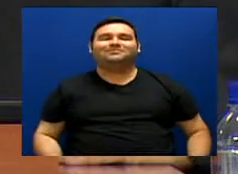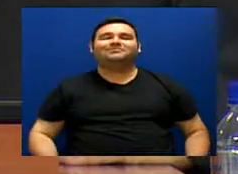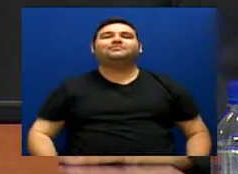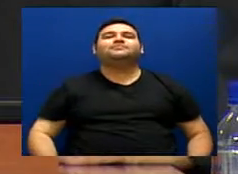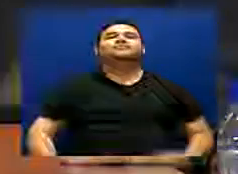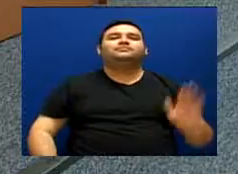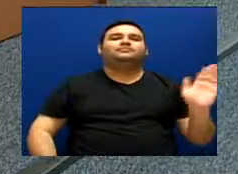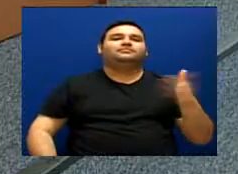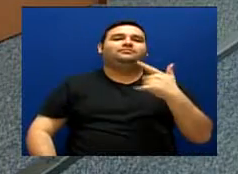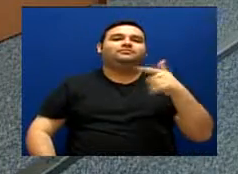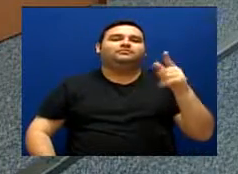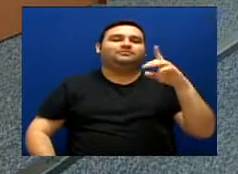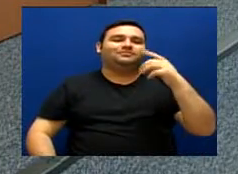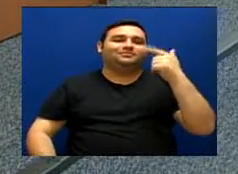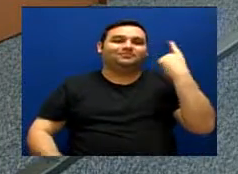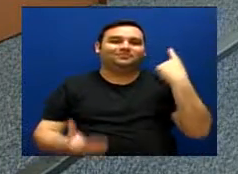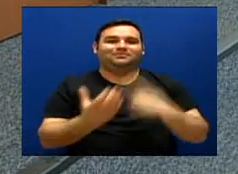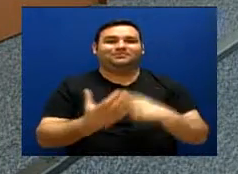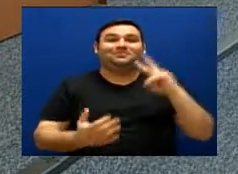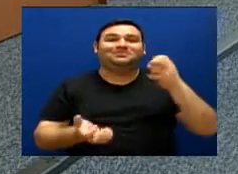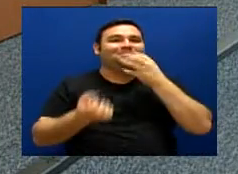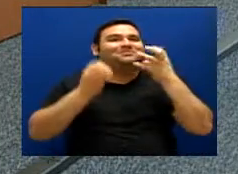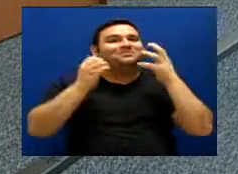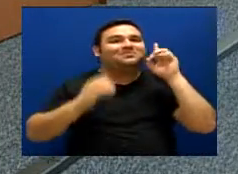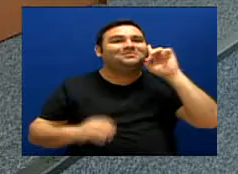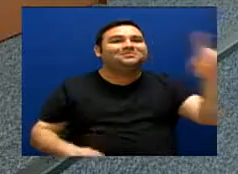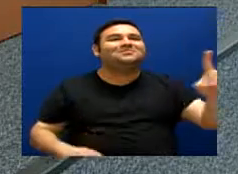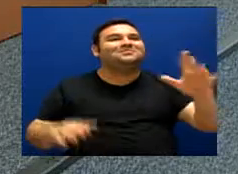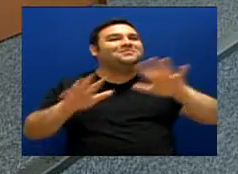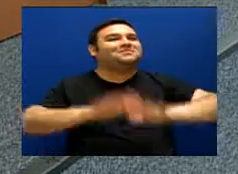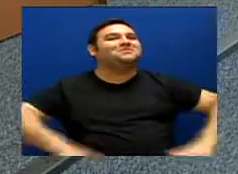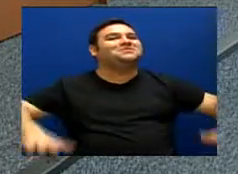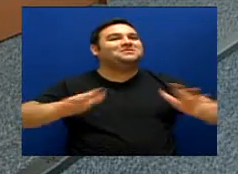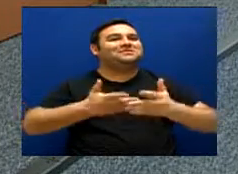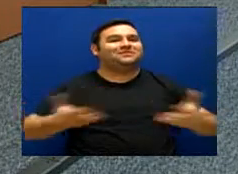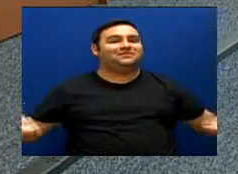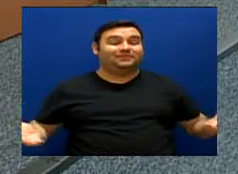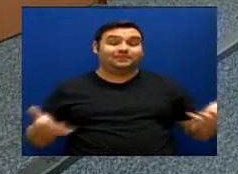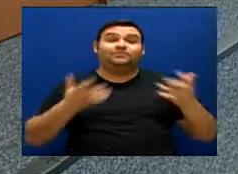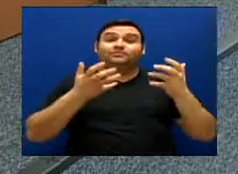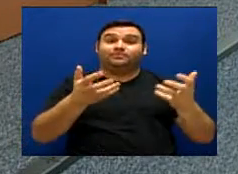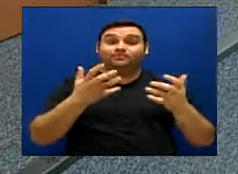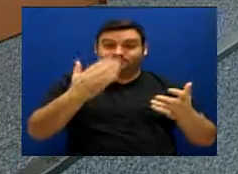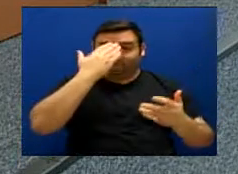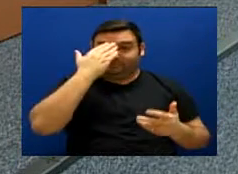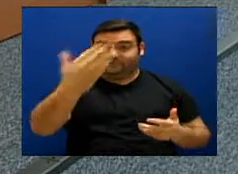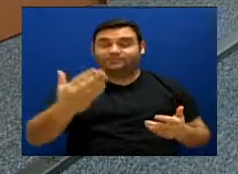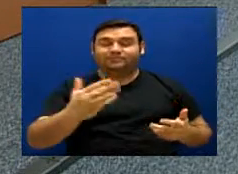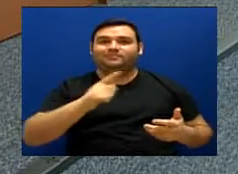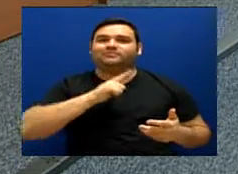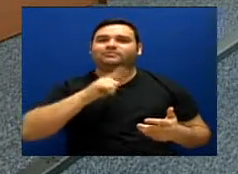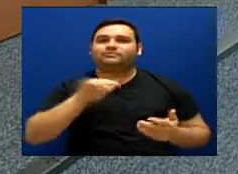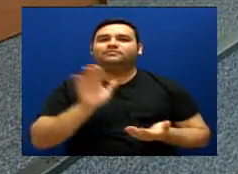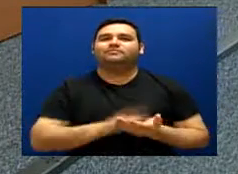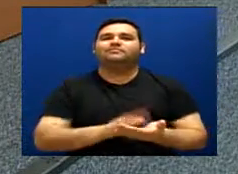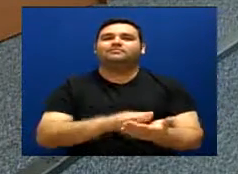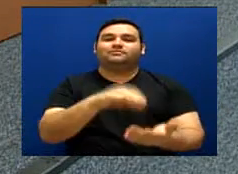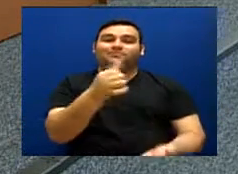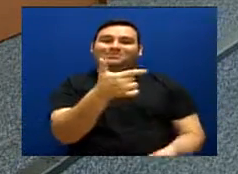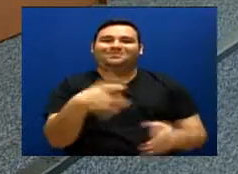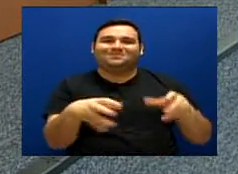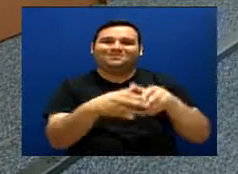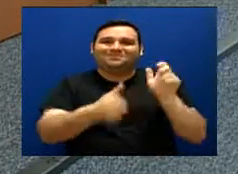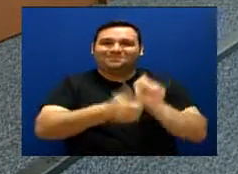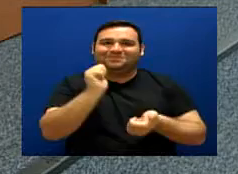Vitão. Bom dia a todos e a todas. Também quero agradecer aqui, parabenizar o São